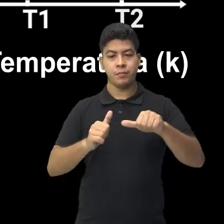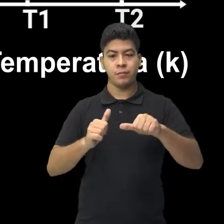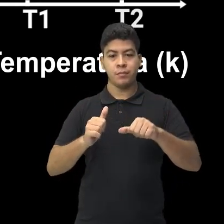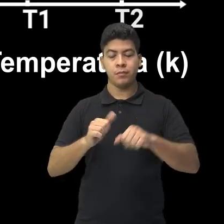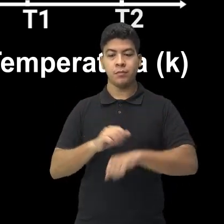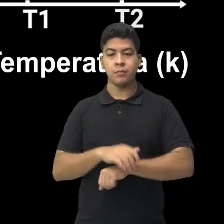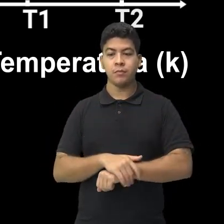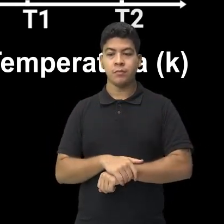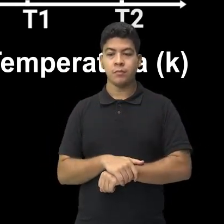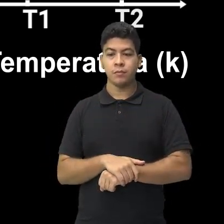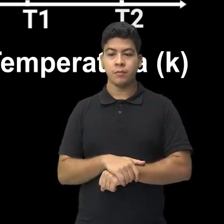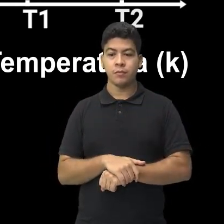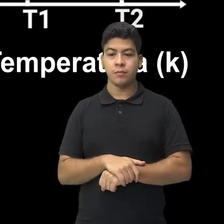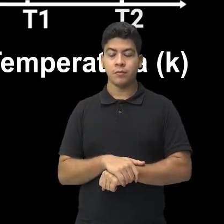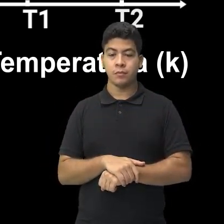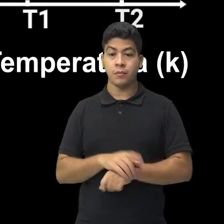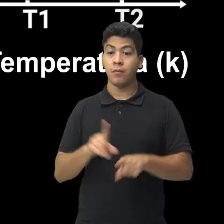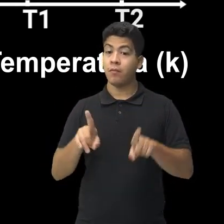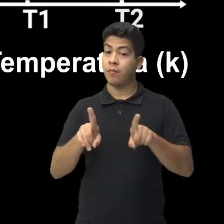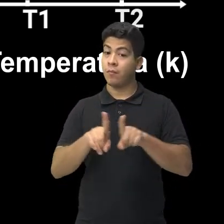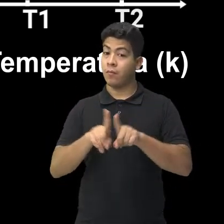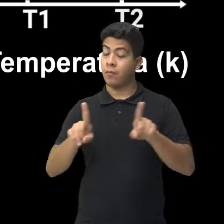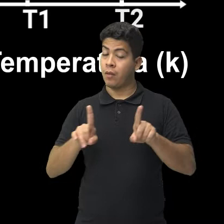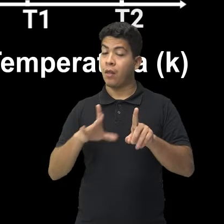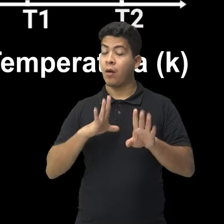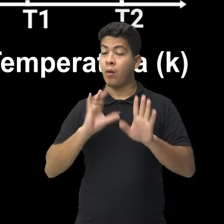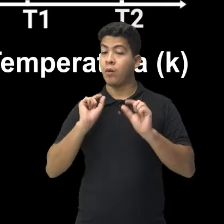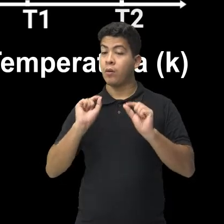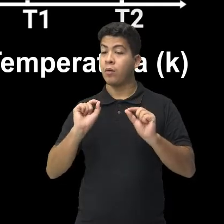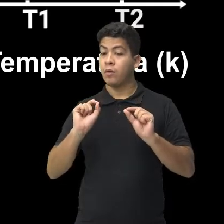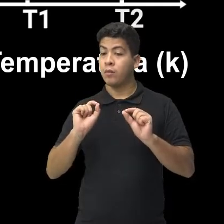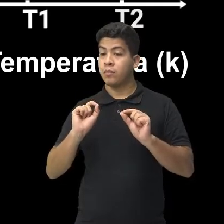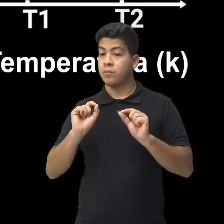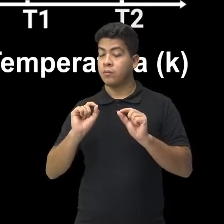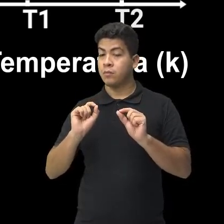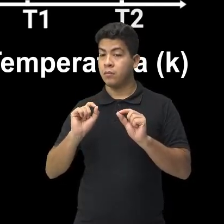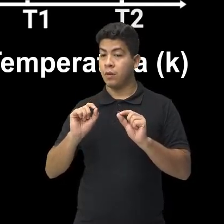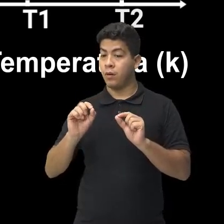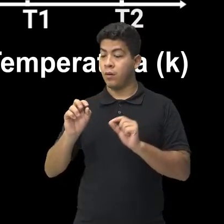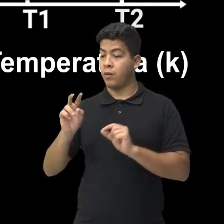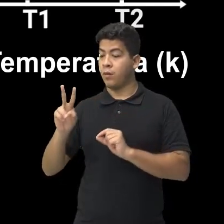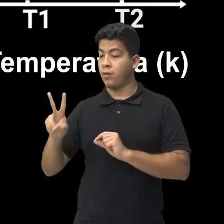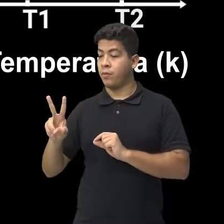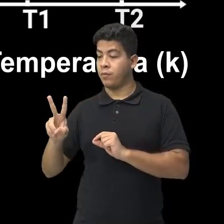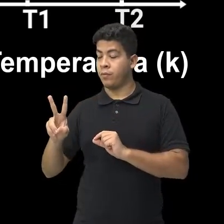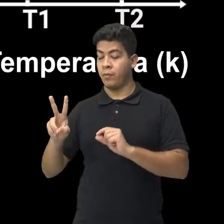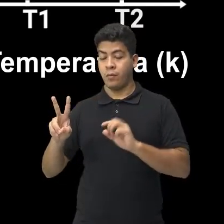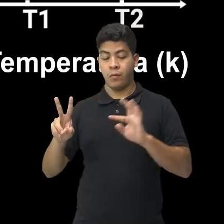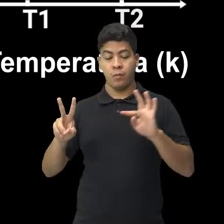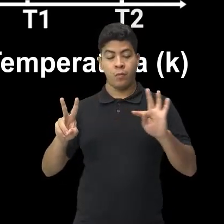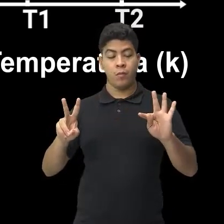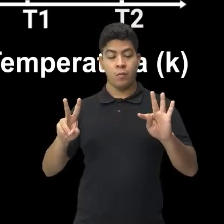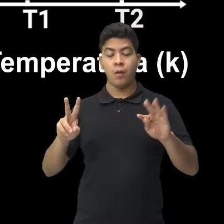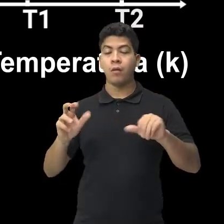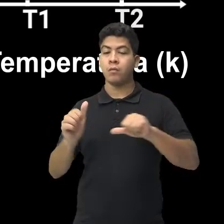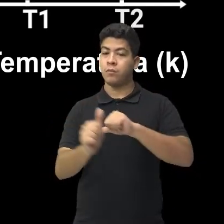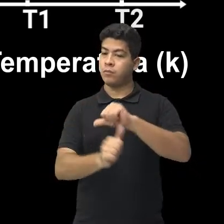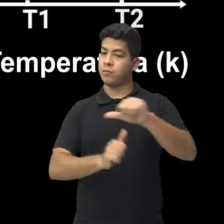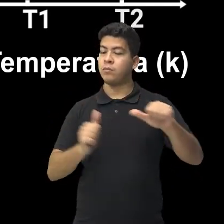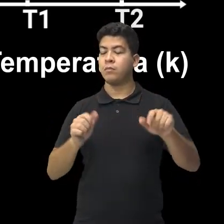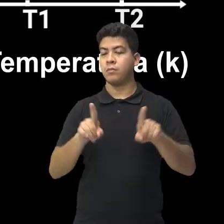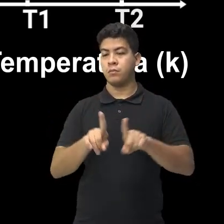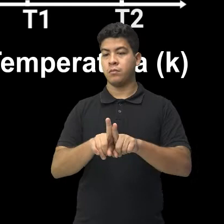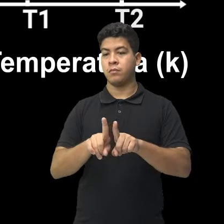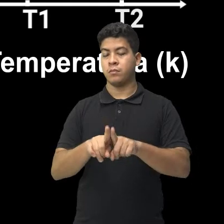lá a linha de vermelho, mas o volume e a temperatura aumentaram de forma diretamente proporcional. Tá certo?